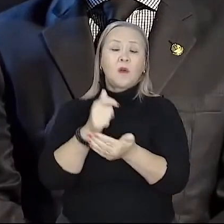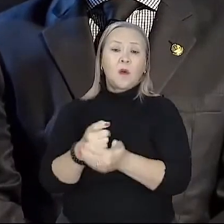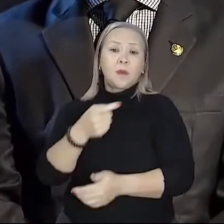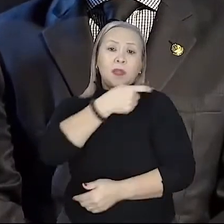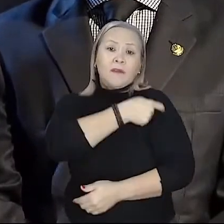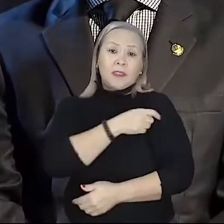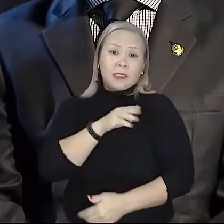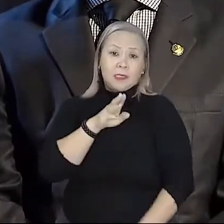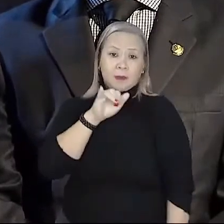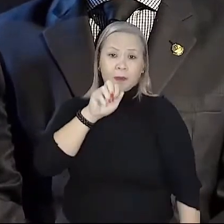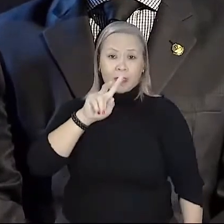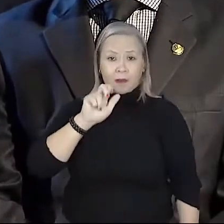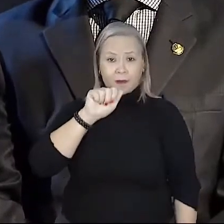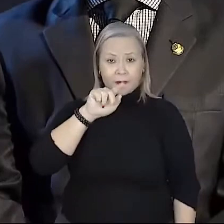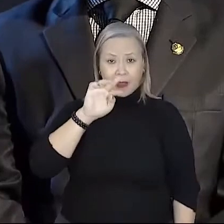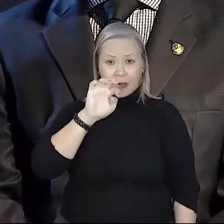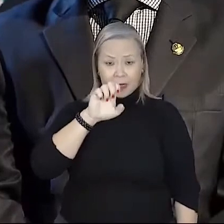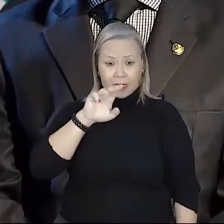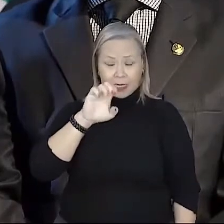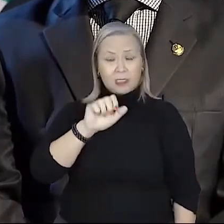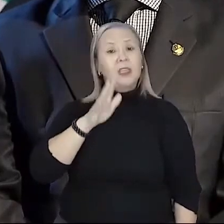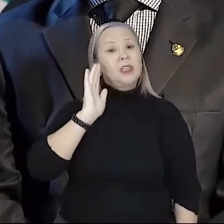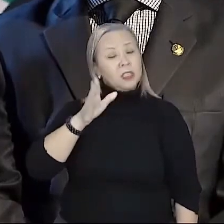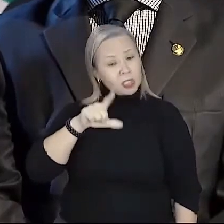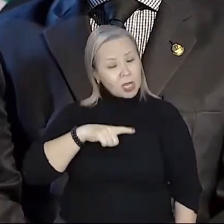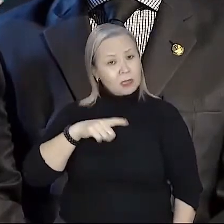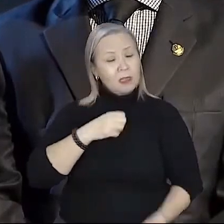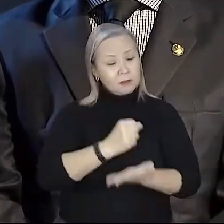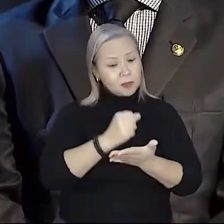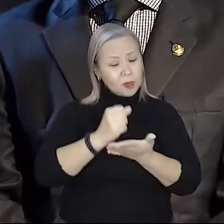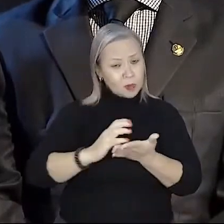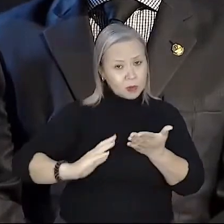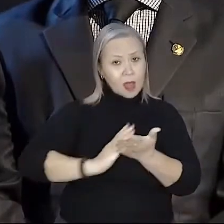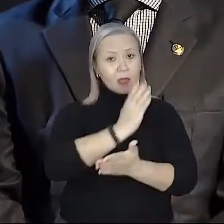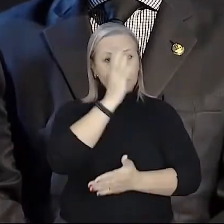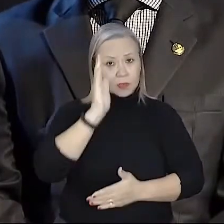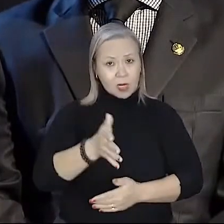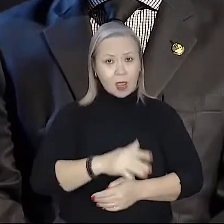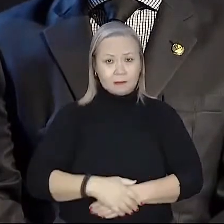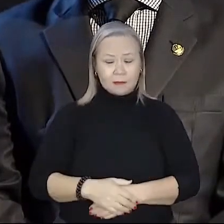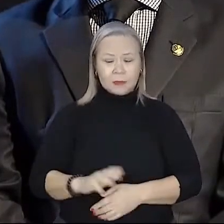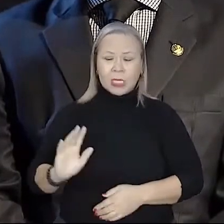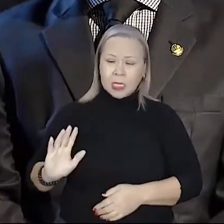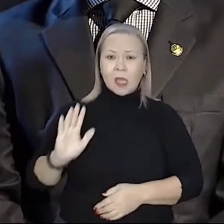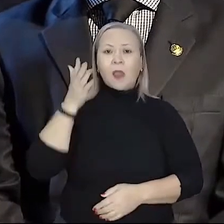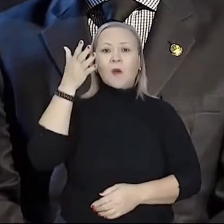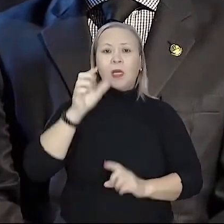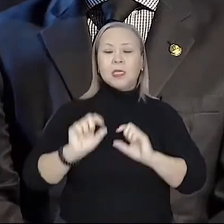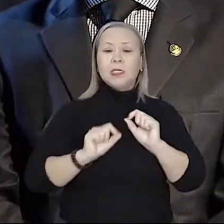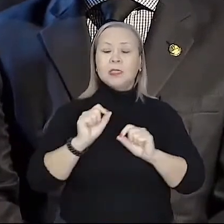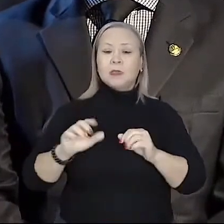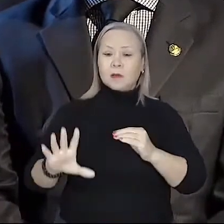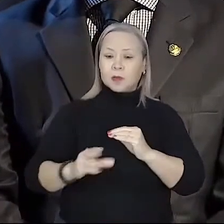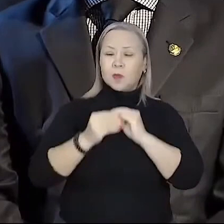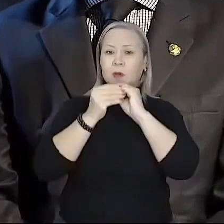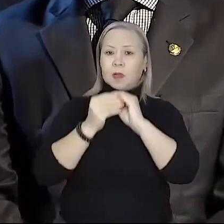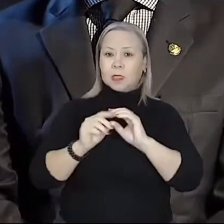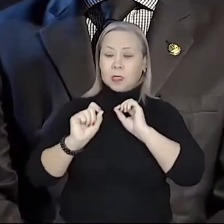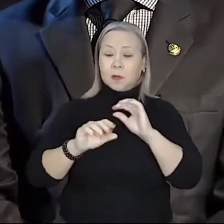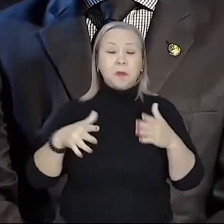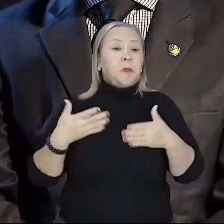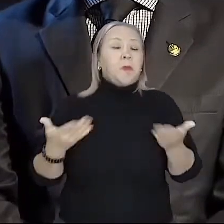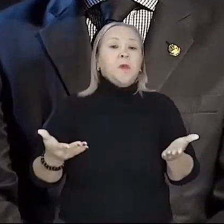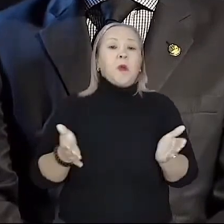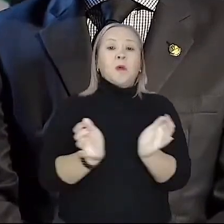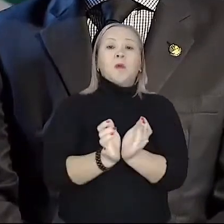vacina bivalente. Ela já está prevista no próprio contrato. Se trata de uma decisão da incorporação e para qual